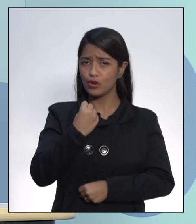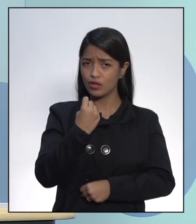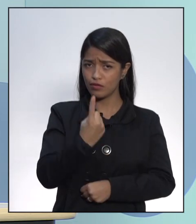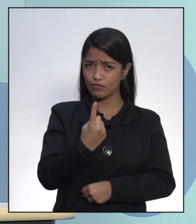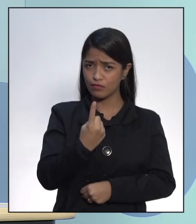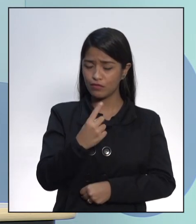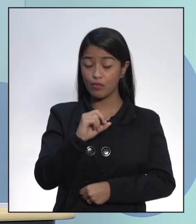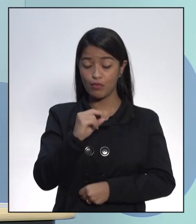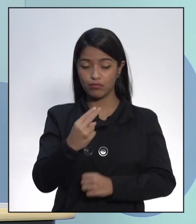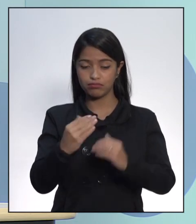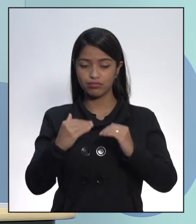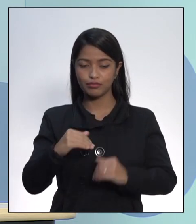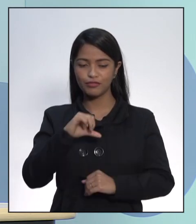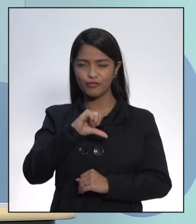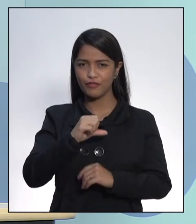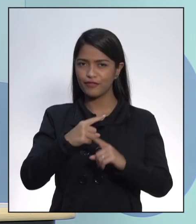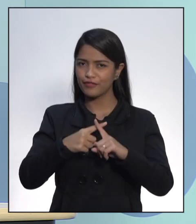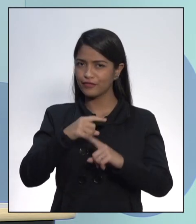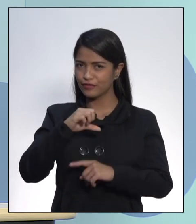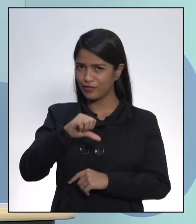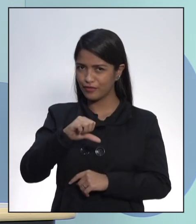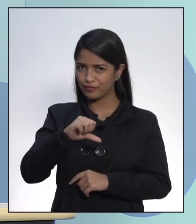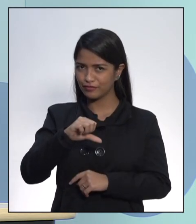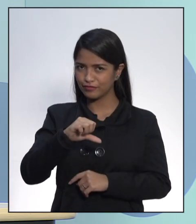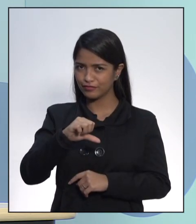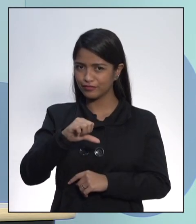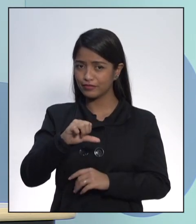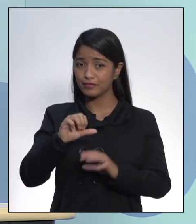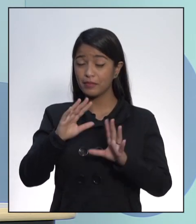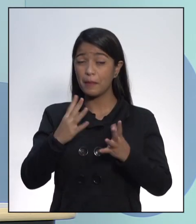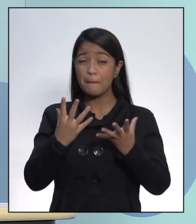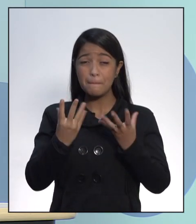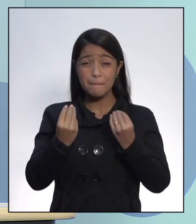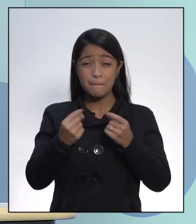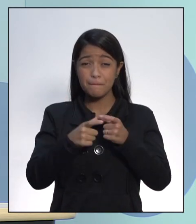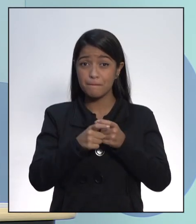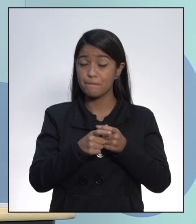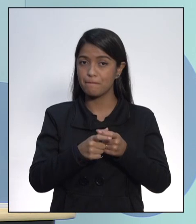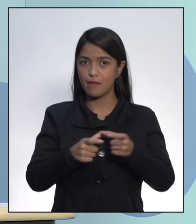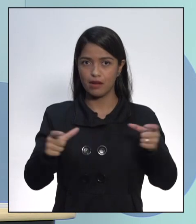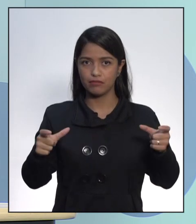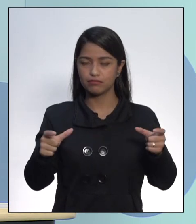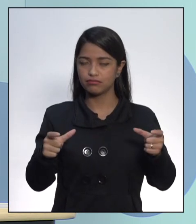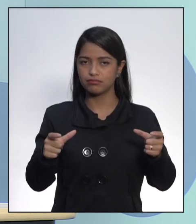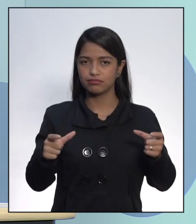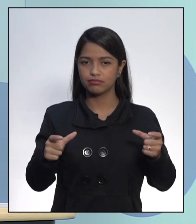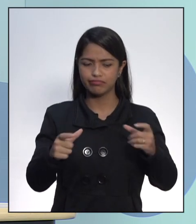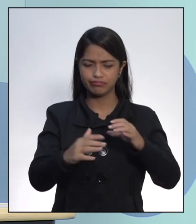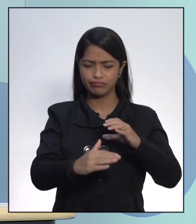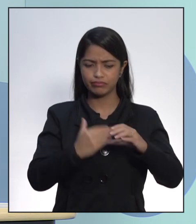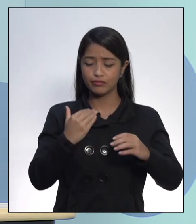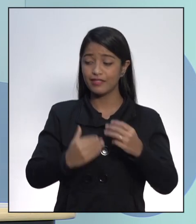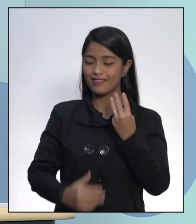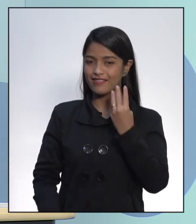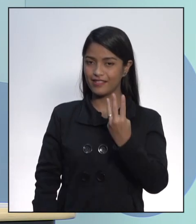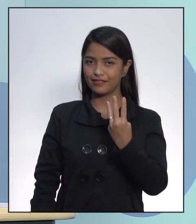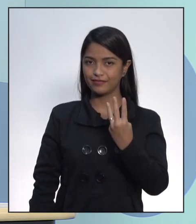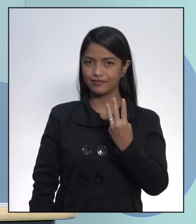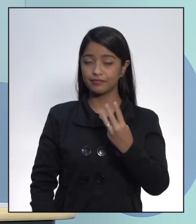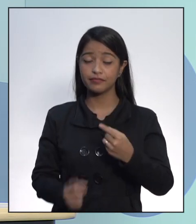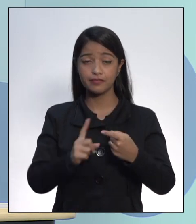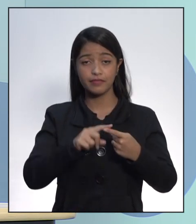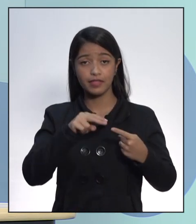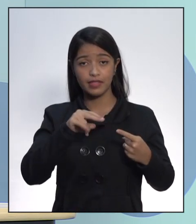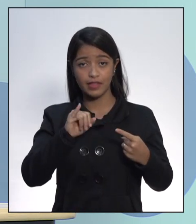vezes 9. Então, colocaram esse valor. Mas muitos, a maioria, acredito eu aqui, colocou 3. A Nicole,